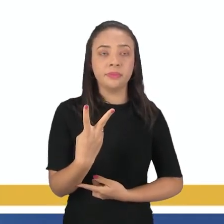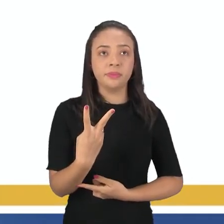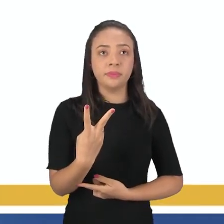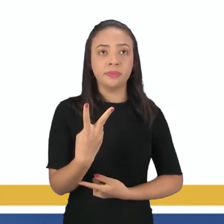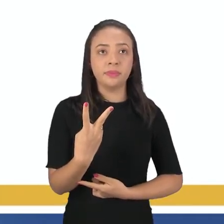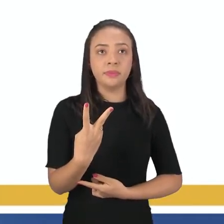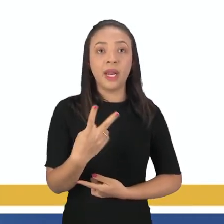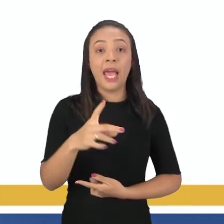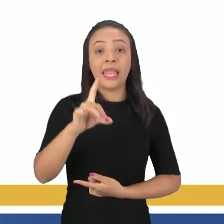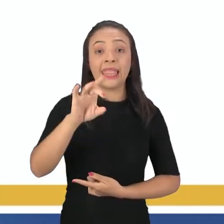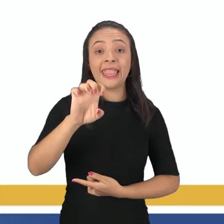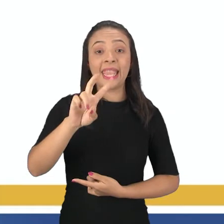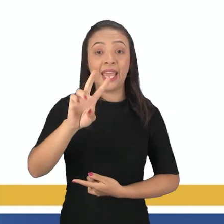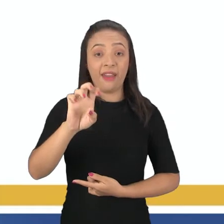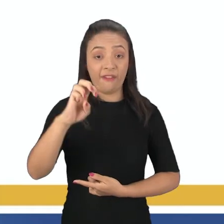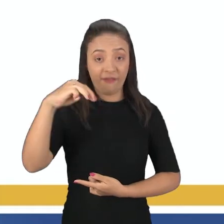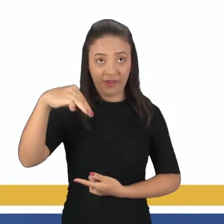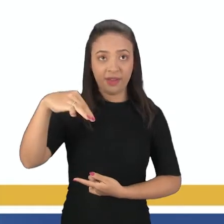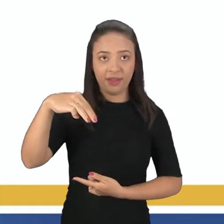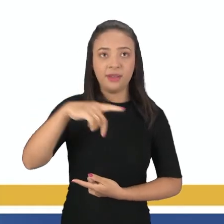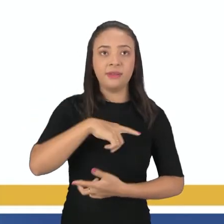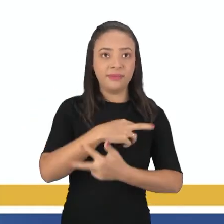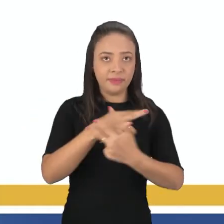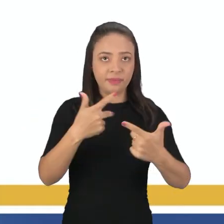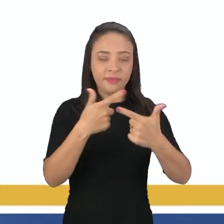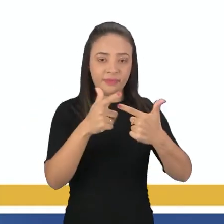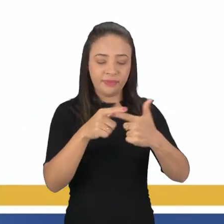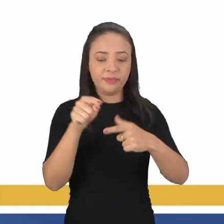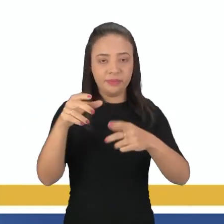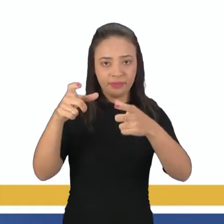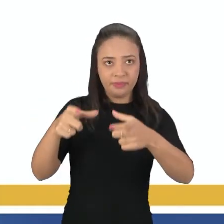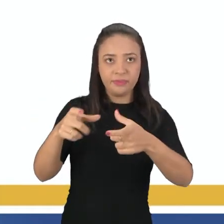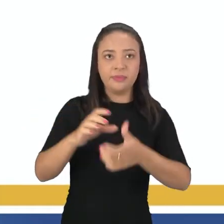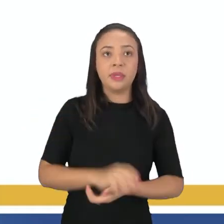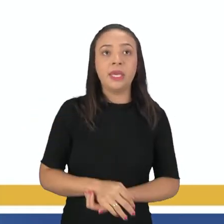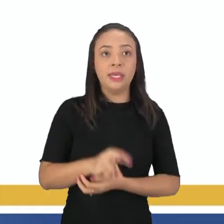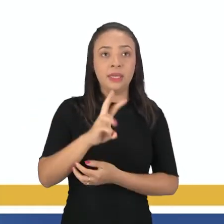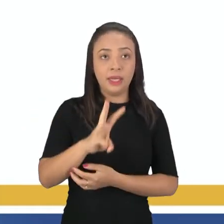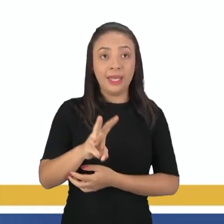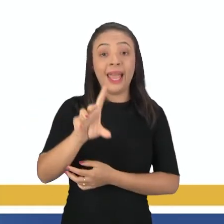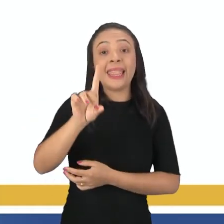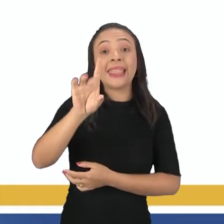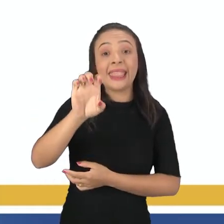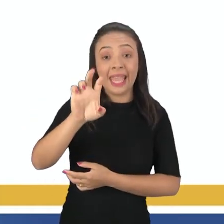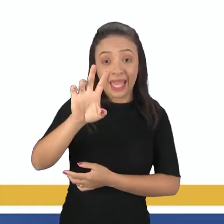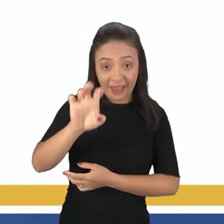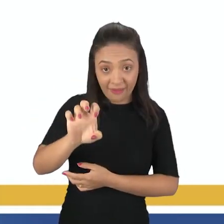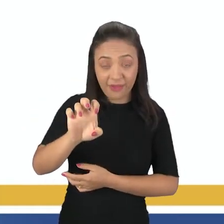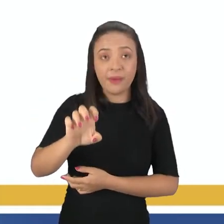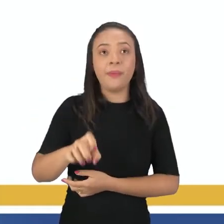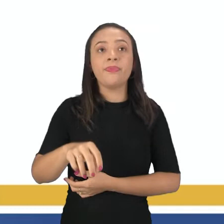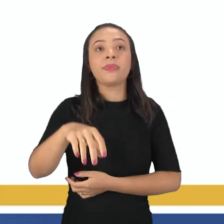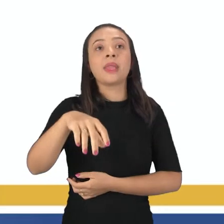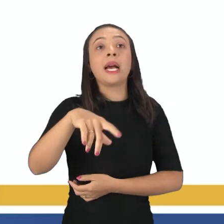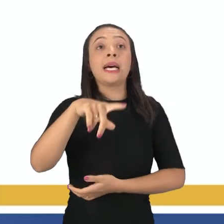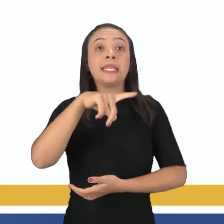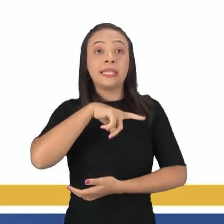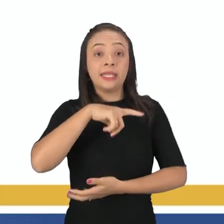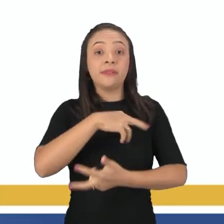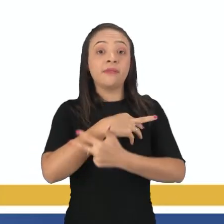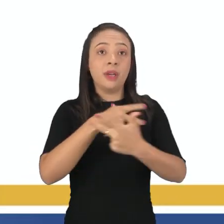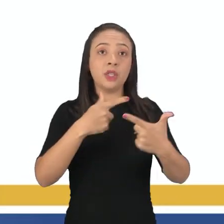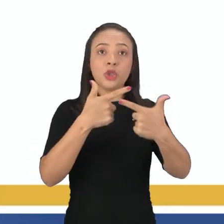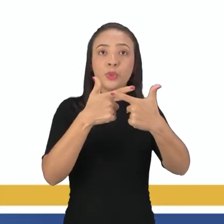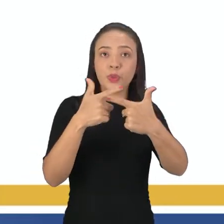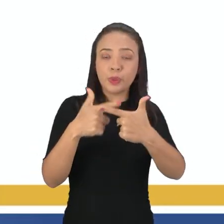Devem haver muitos problemas naquele lugar. 3. Deve existir